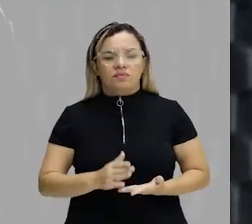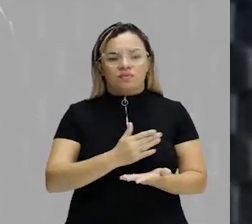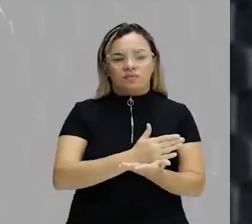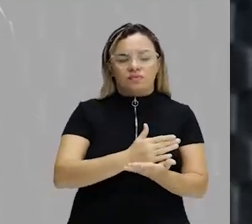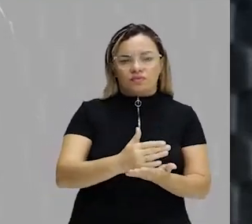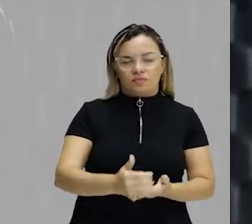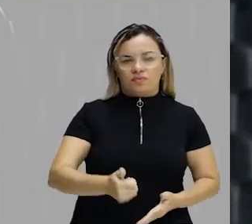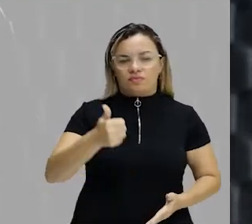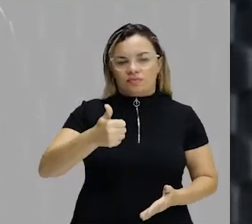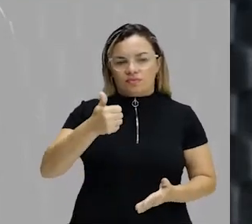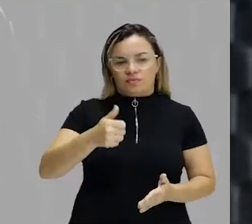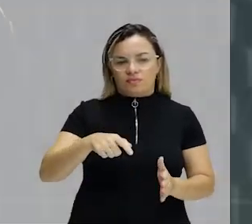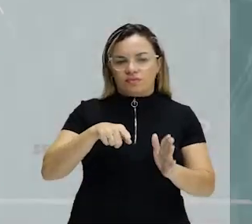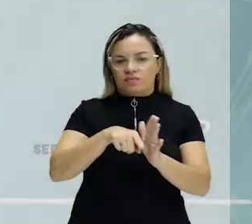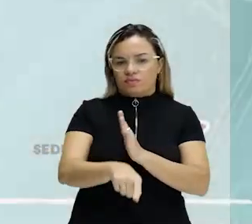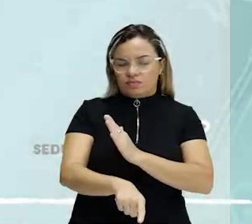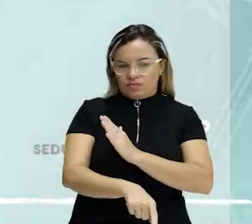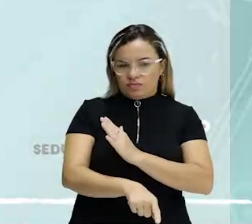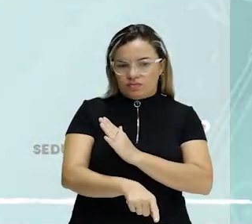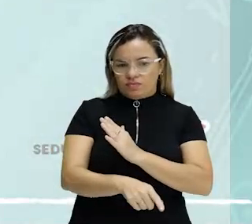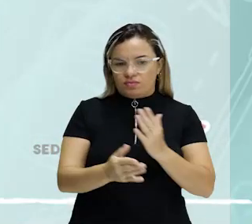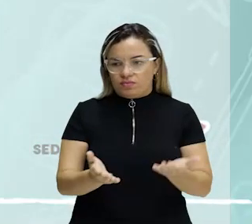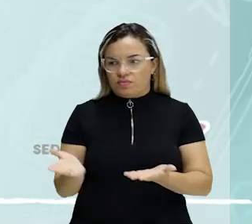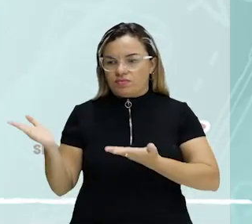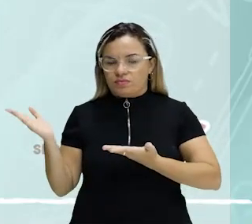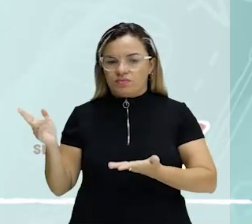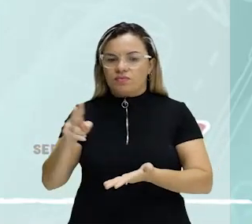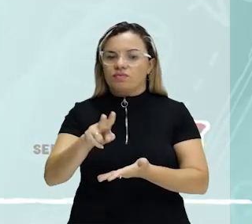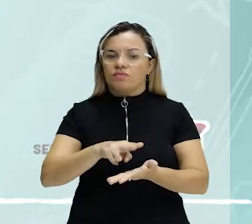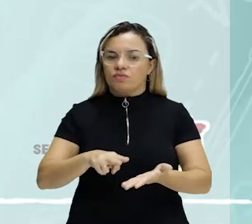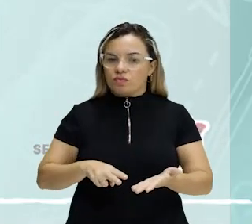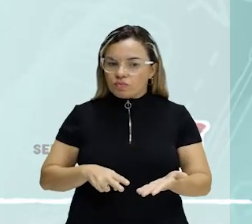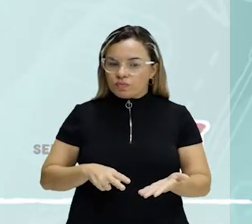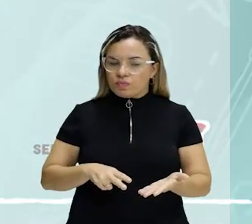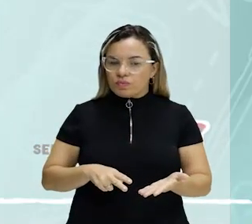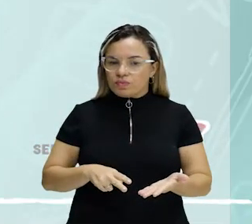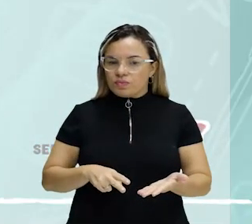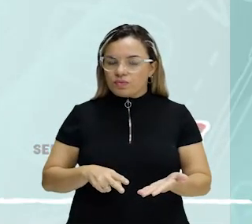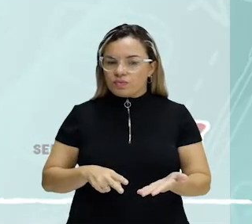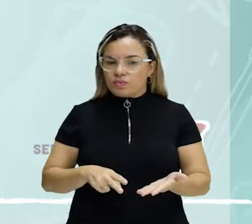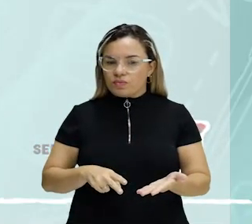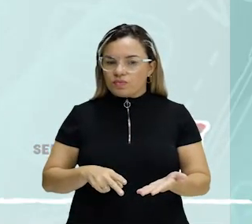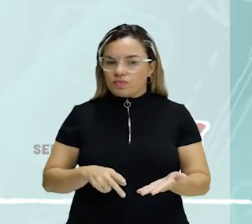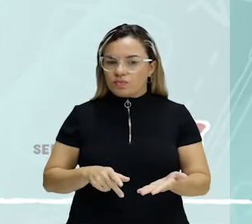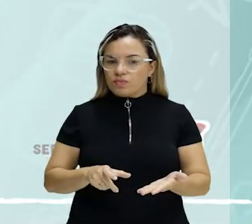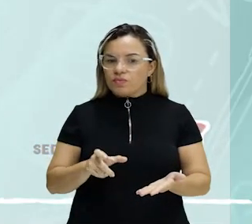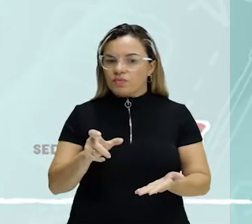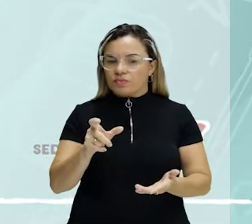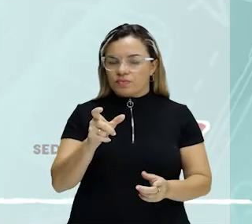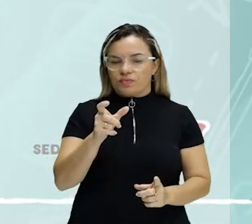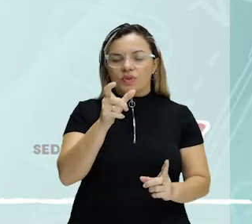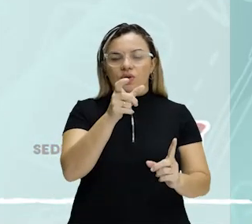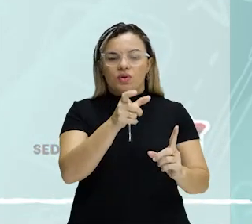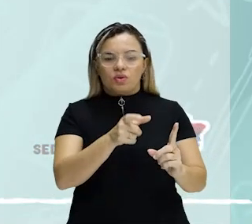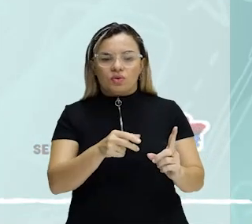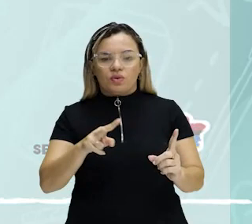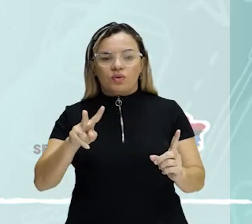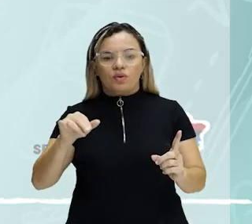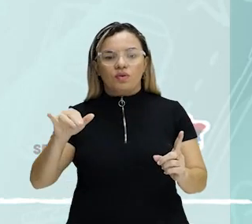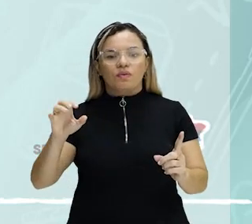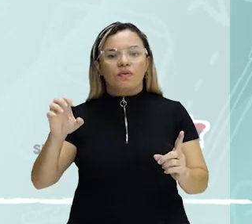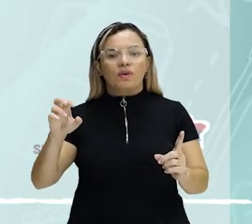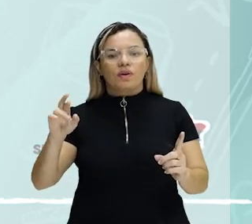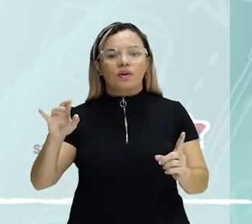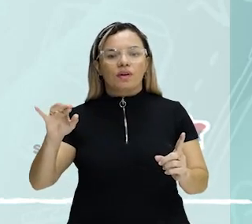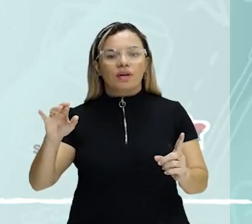primeira questão, tem assim, ó. Fosse eu, Vieira, o padre, eu vos